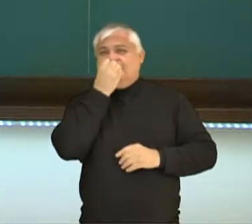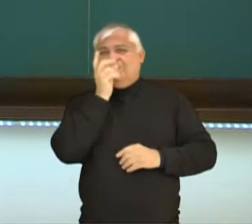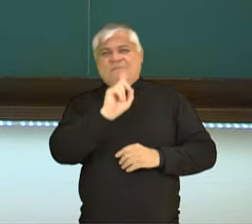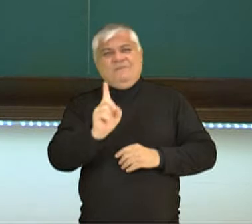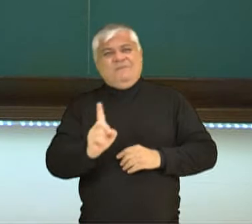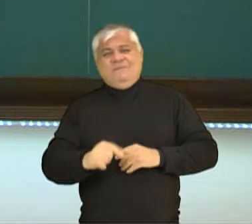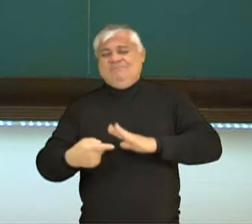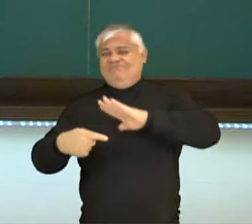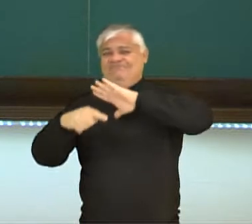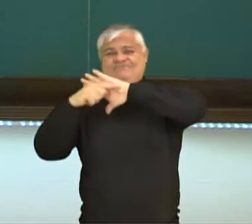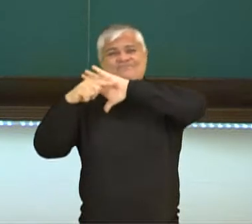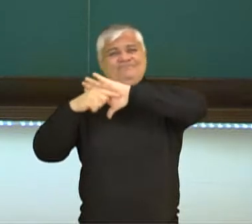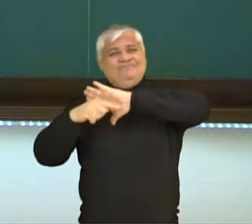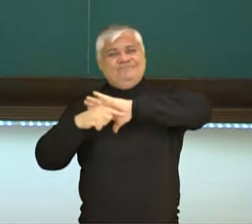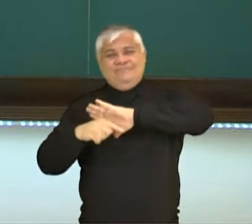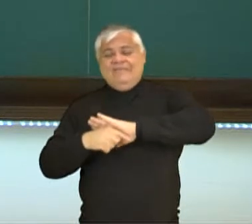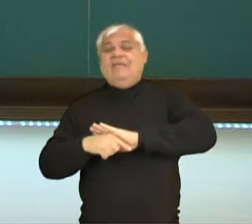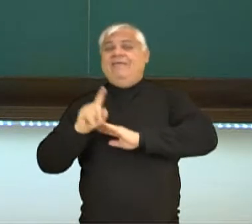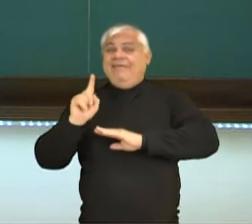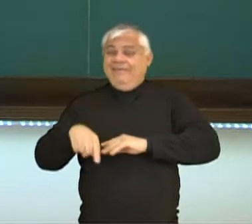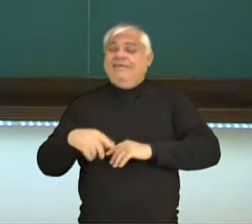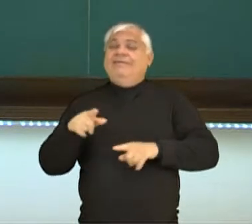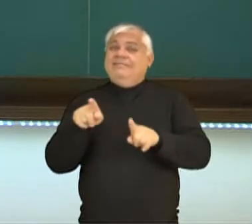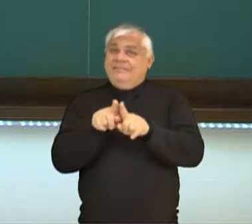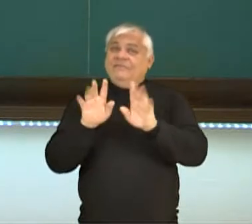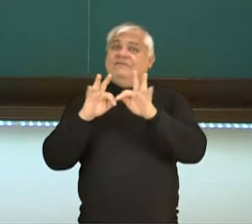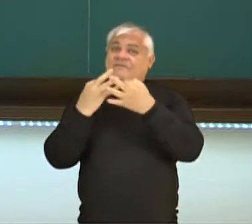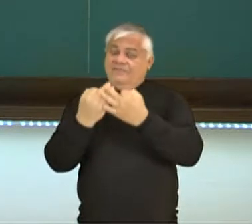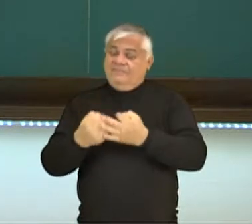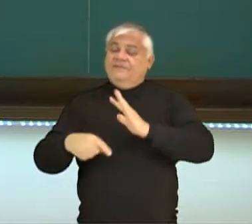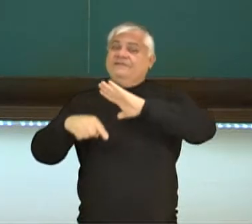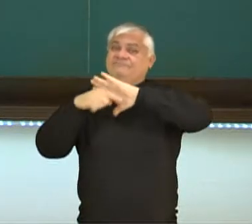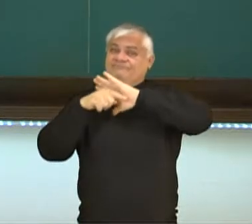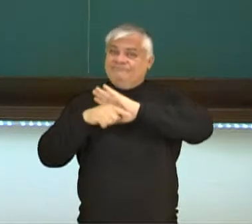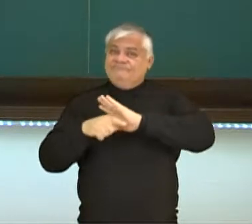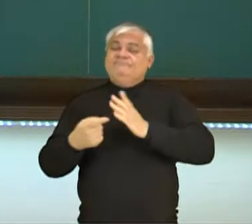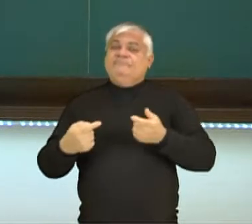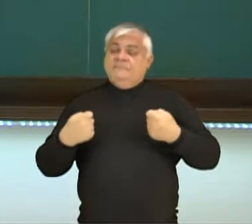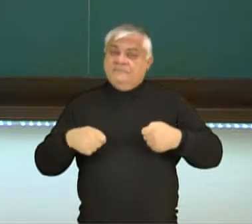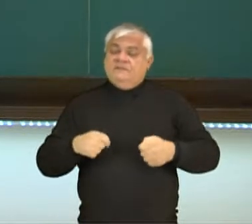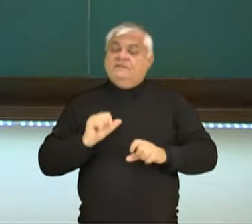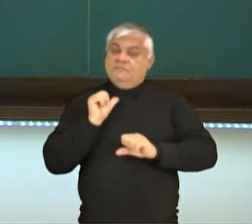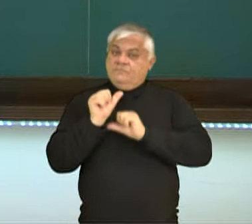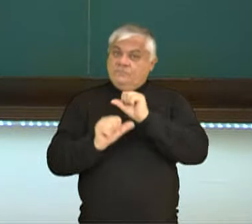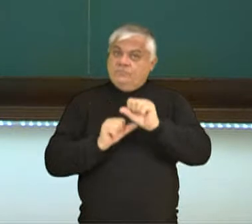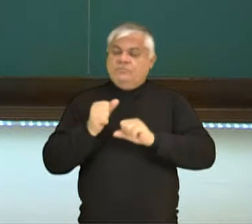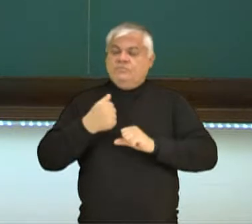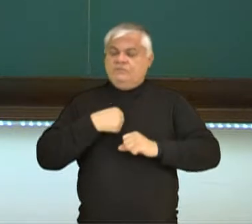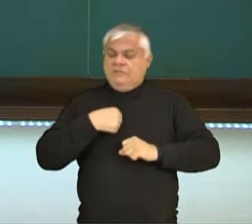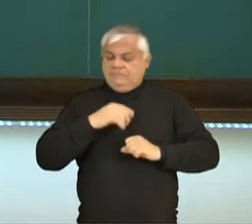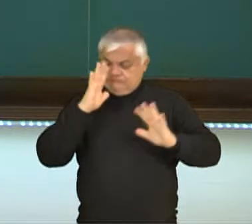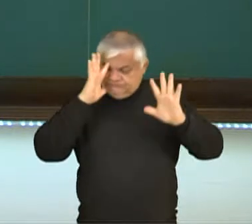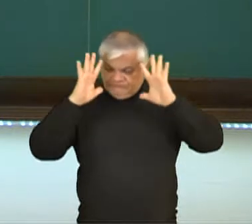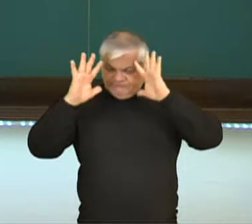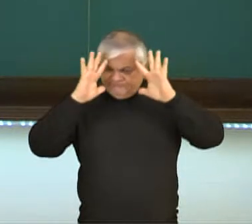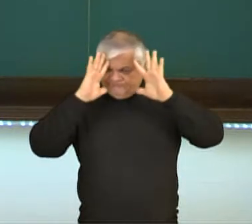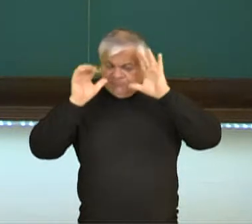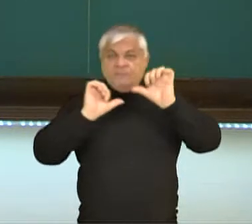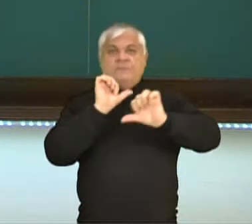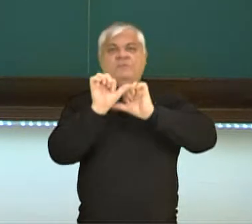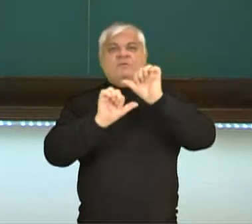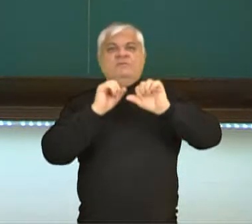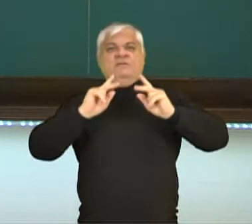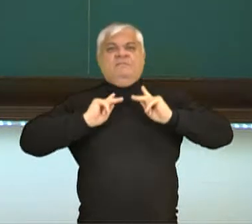positiva para você, não positiva aí, talvez para a sua família. Portanto, a necessidade da gente refletir a postura e